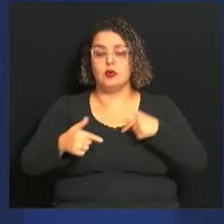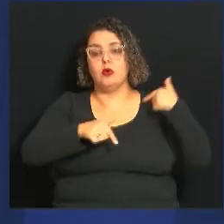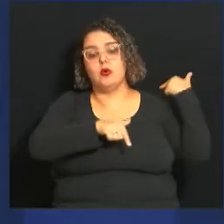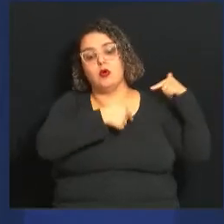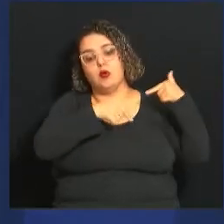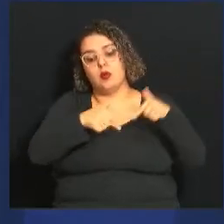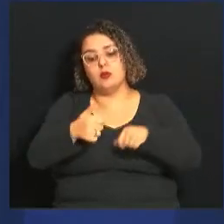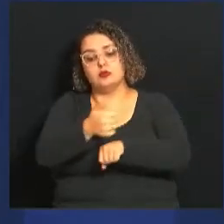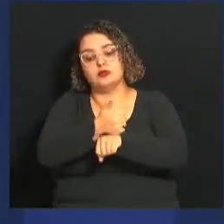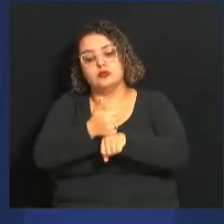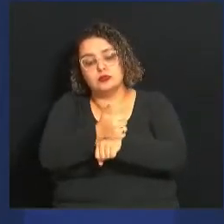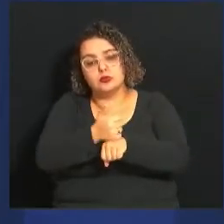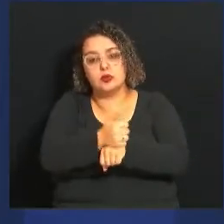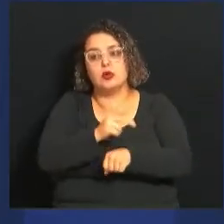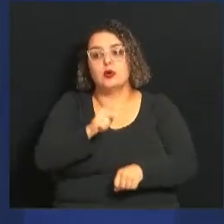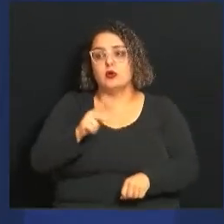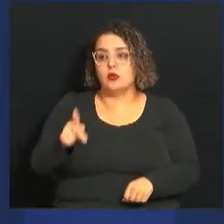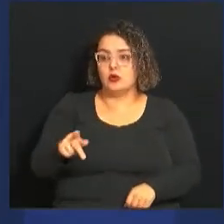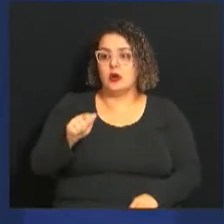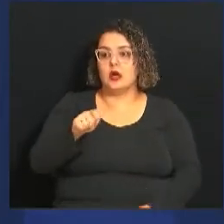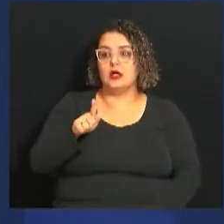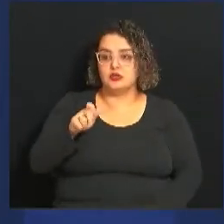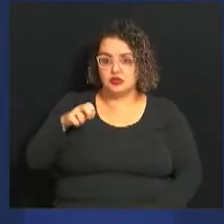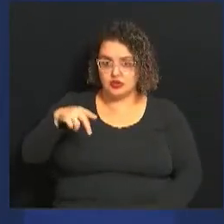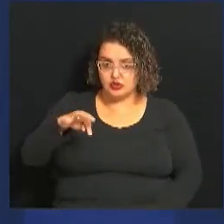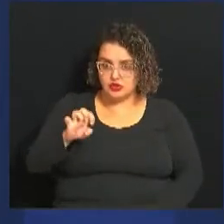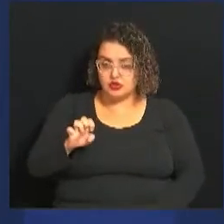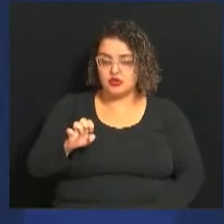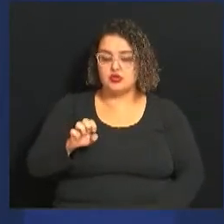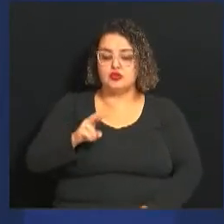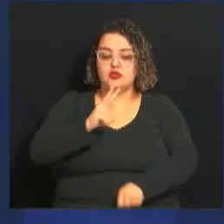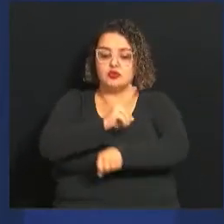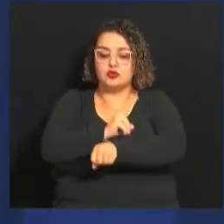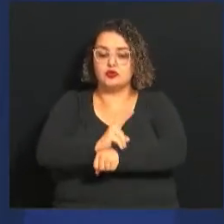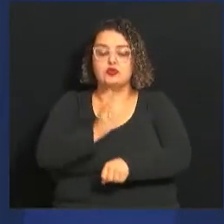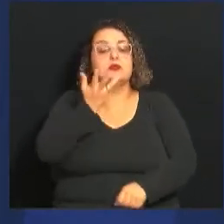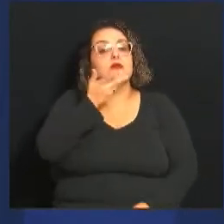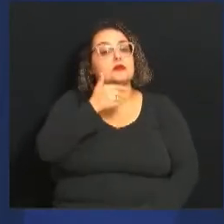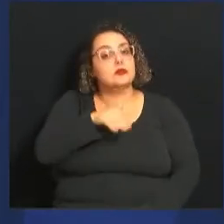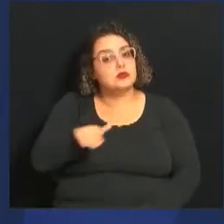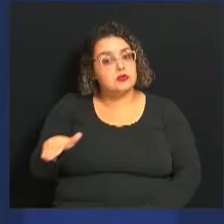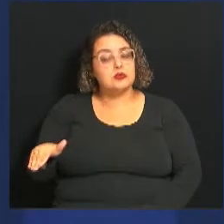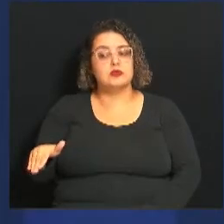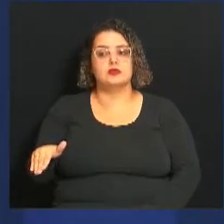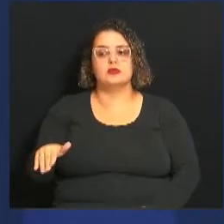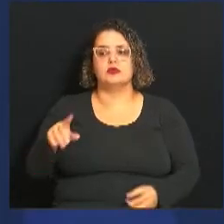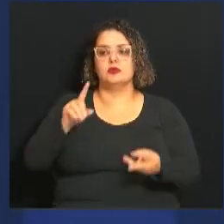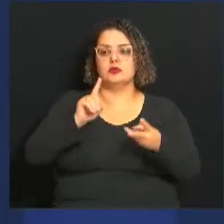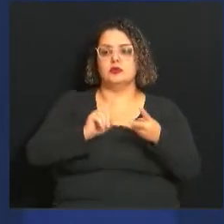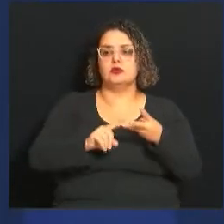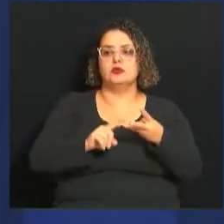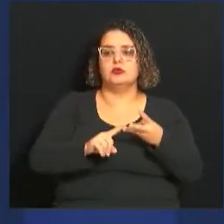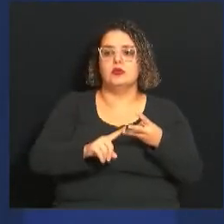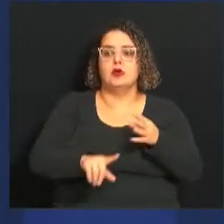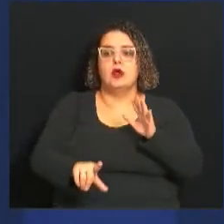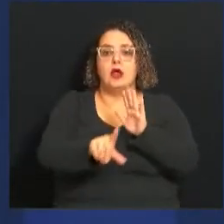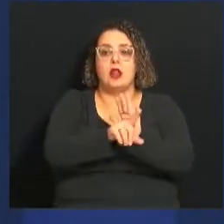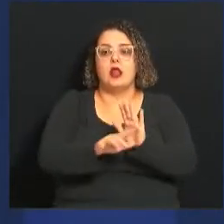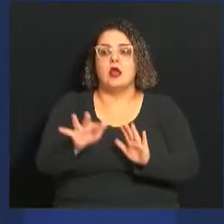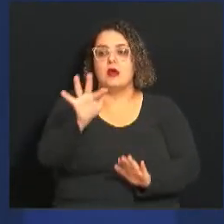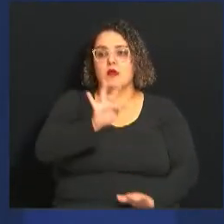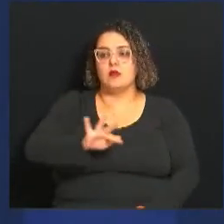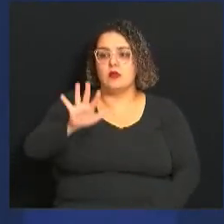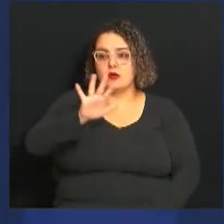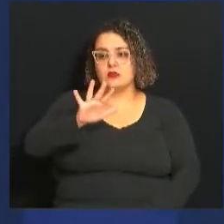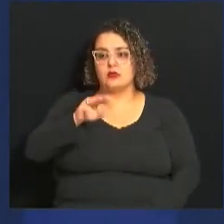professores, das agentes, monitores de educação infantil. Nós discutimos a questão da lei federal, que é a lei do